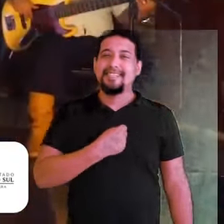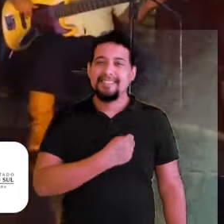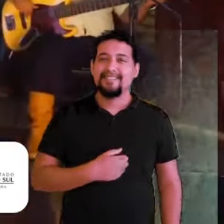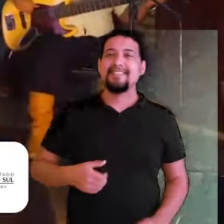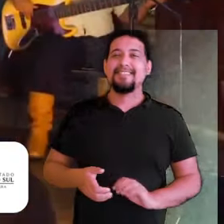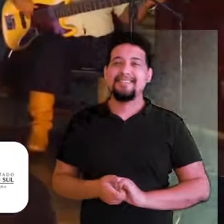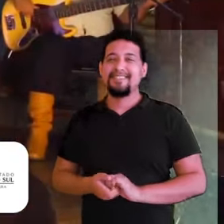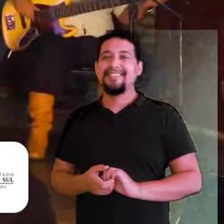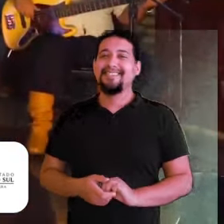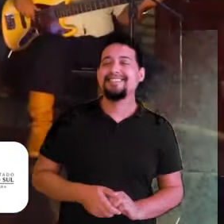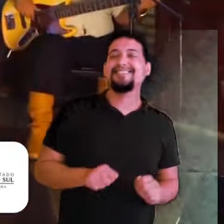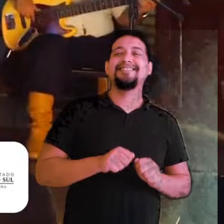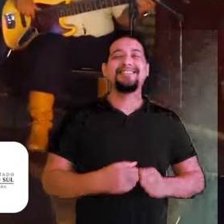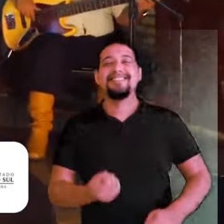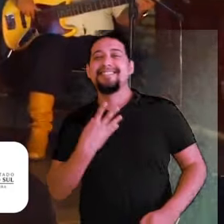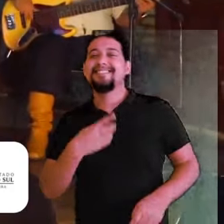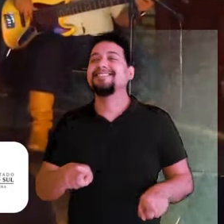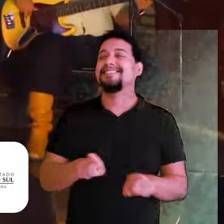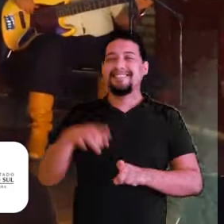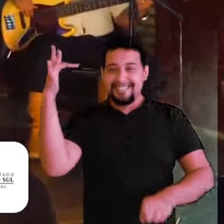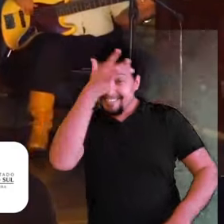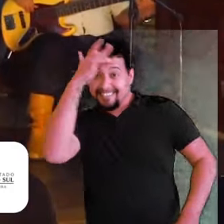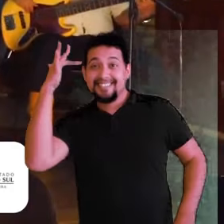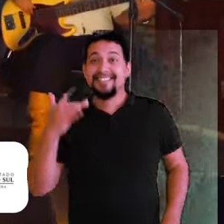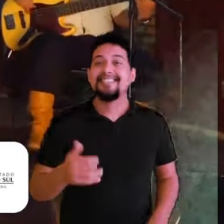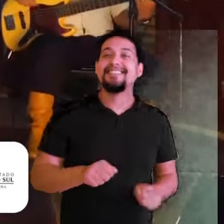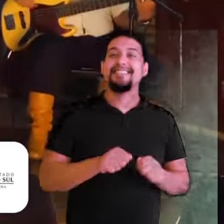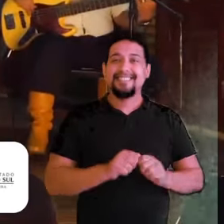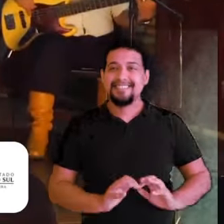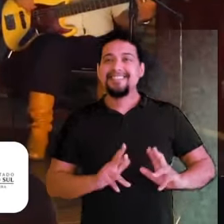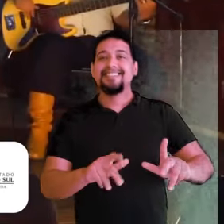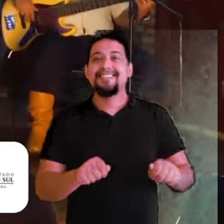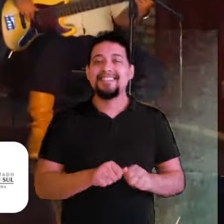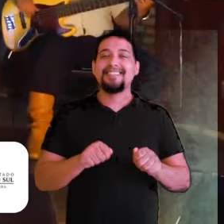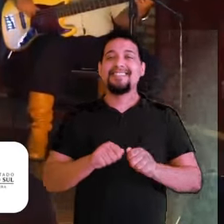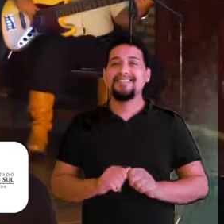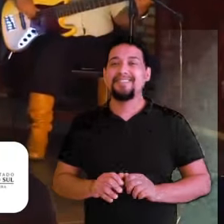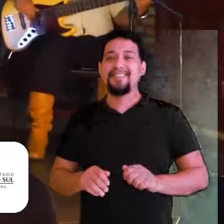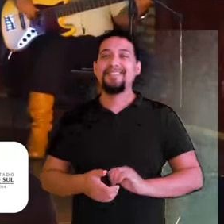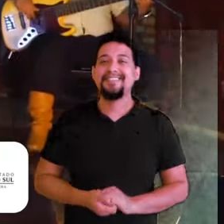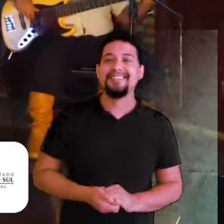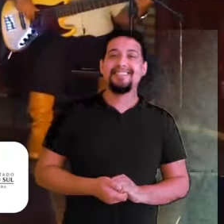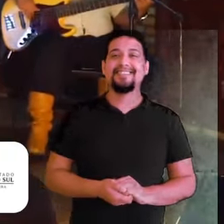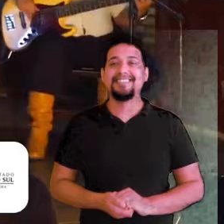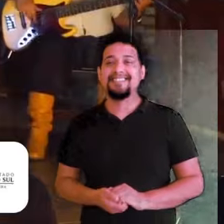piar. Tempo bueno, a barbaridade. Já tem gente que mandou sua opinião aí.